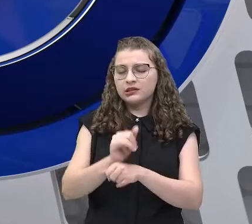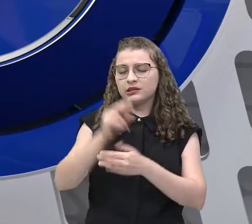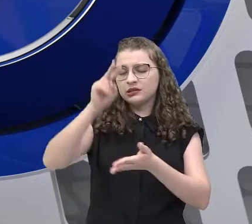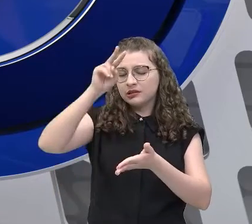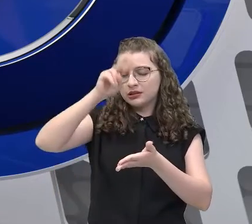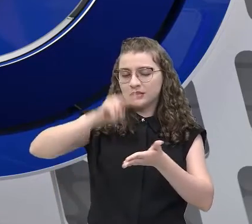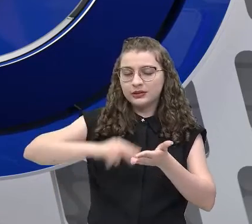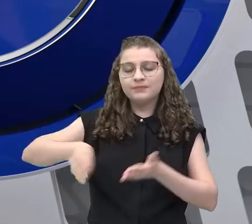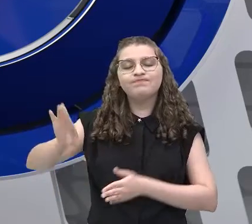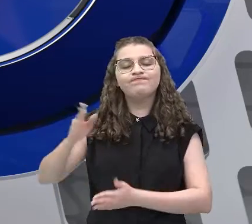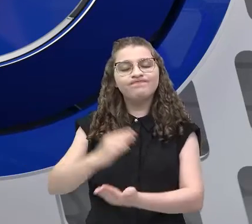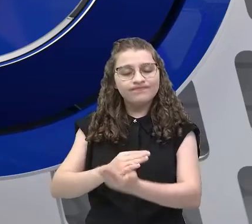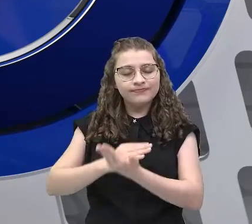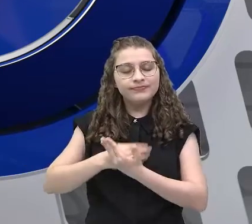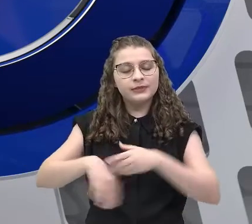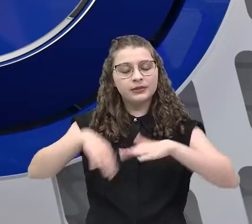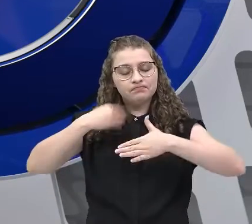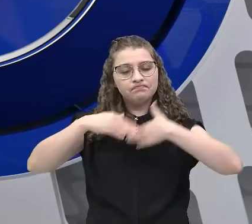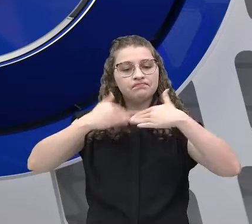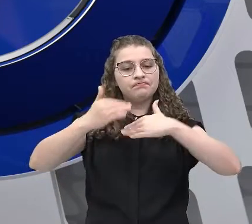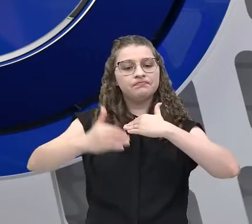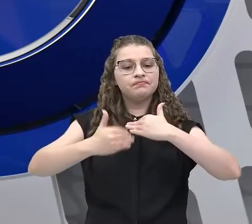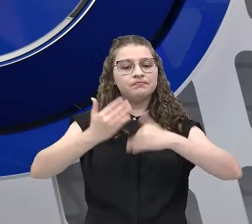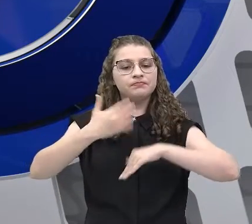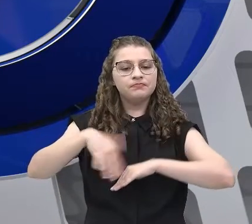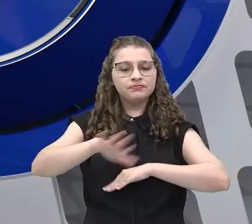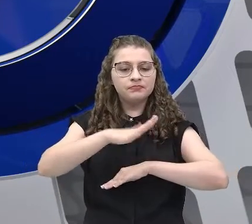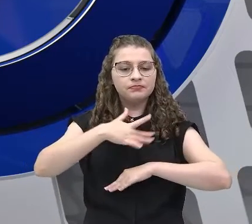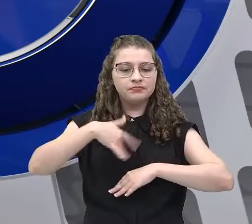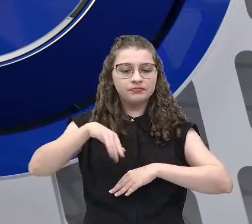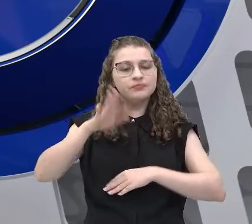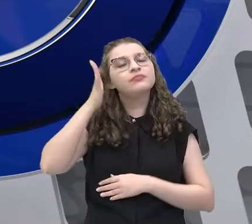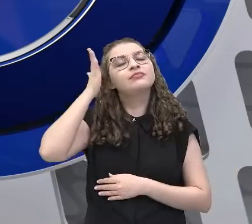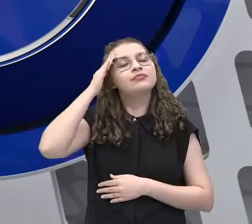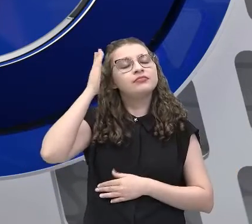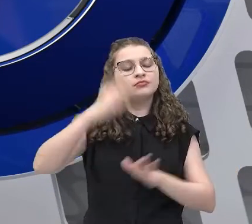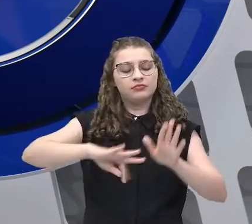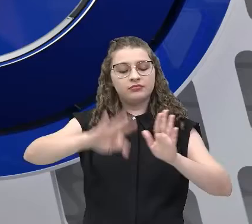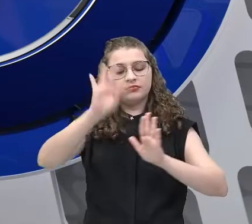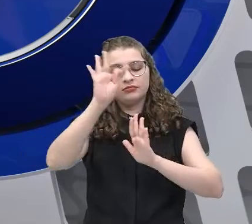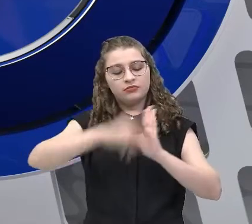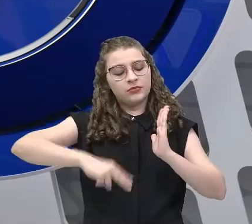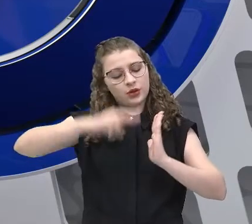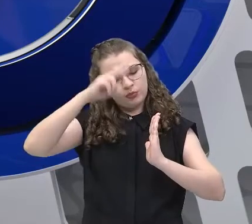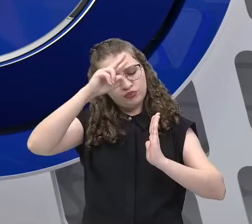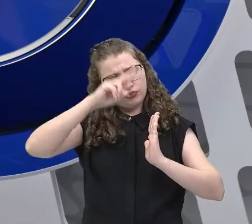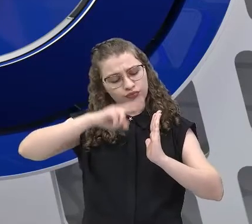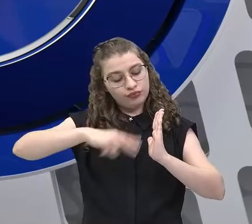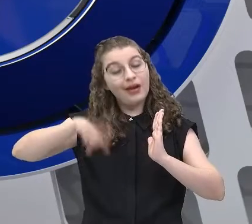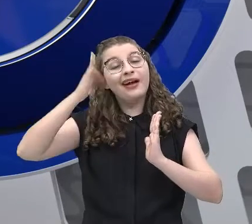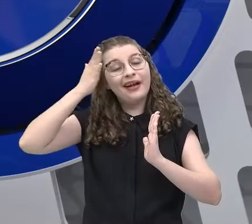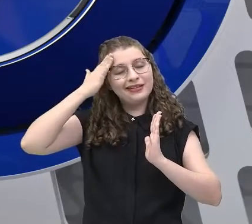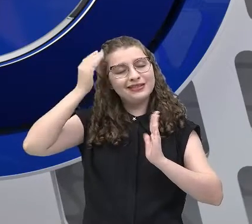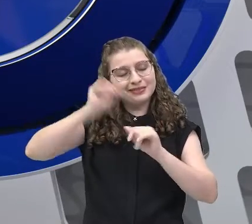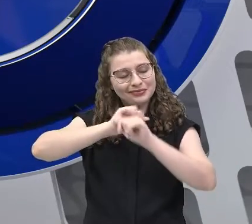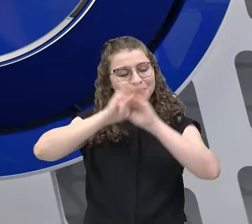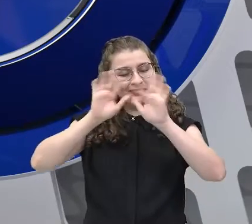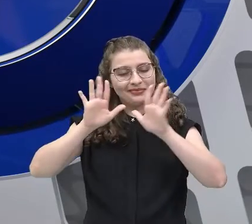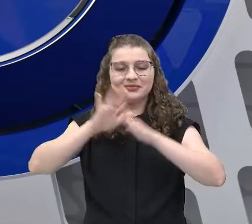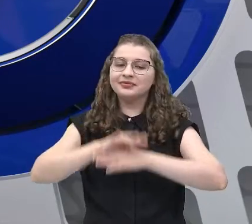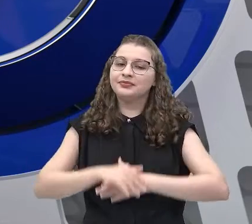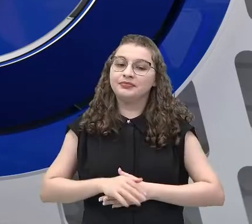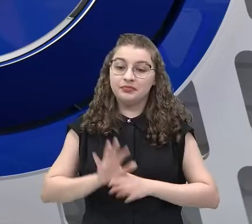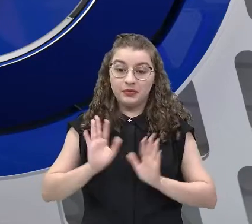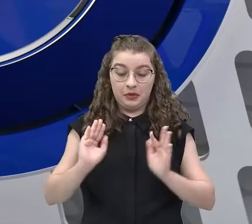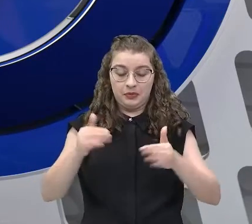a gente a desenvolver, né, e entender o que o texto, no caso a gente está falando em inglês, né, podem ser de outros